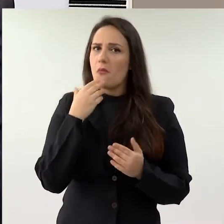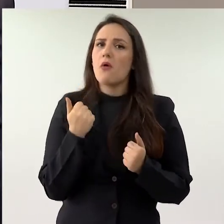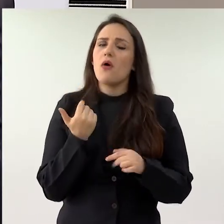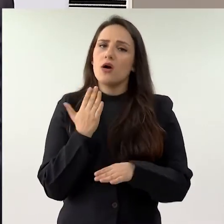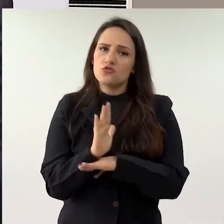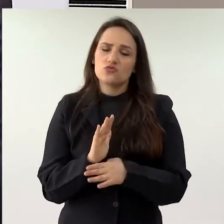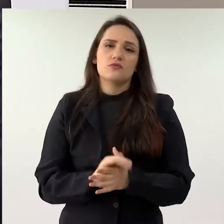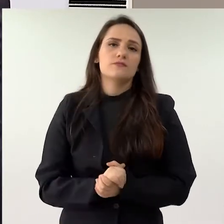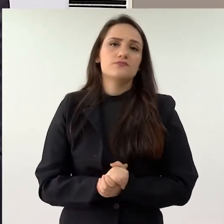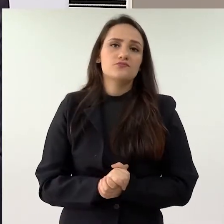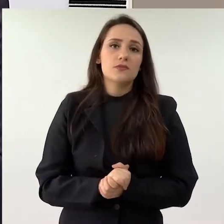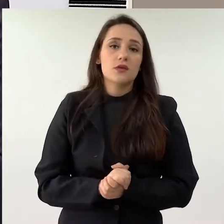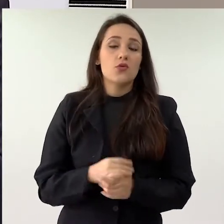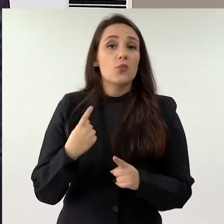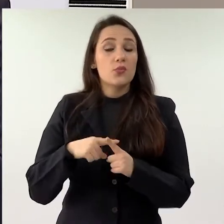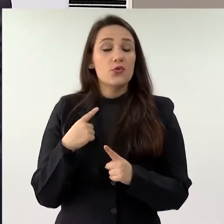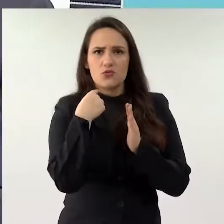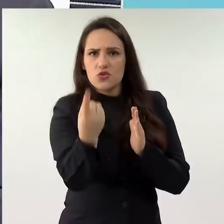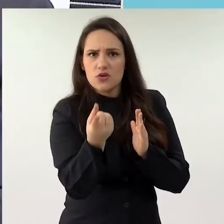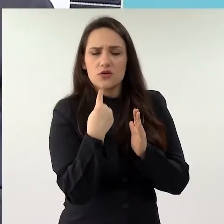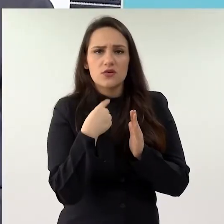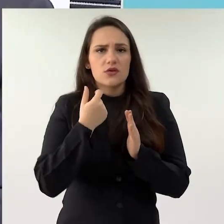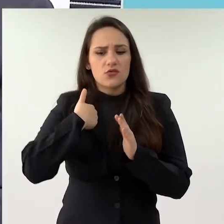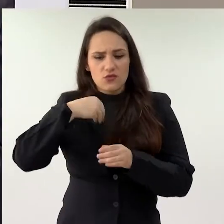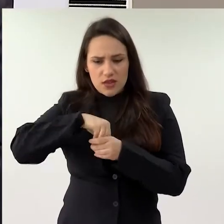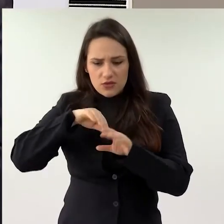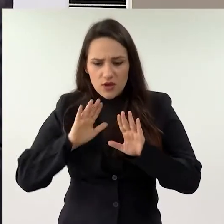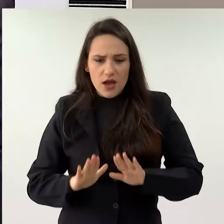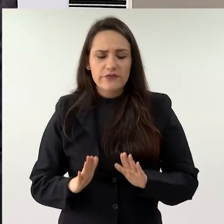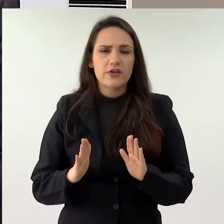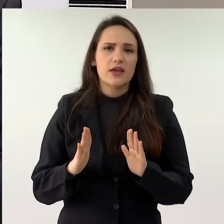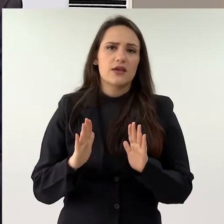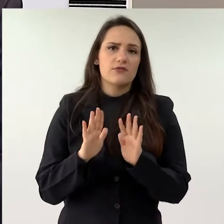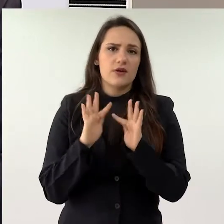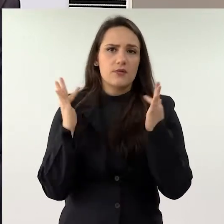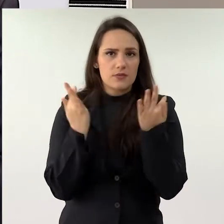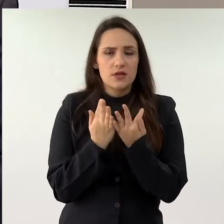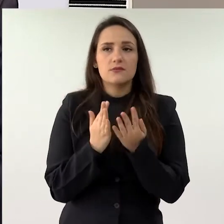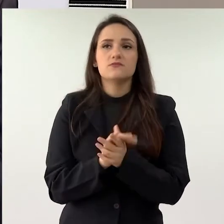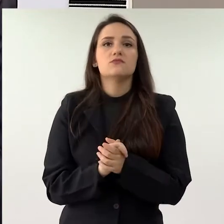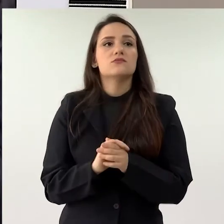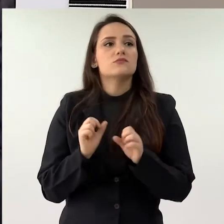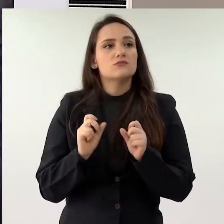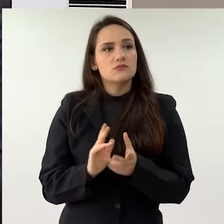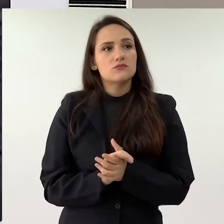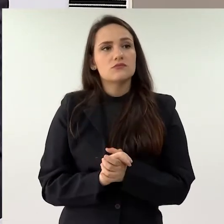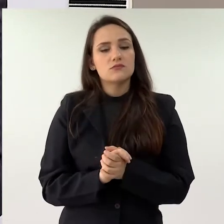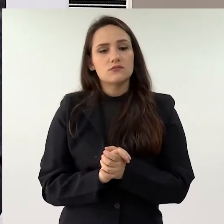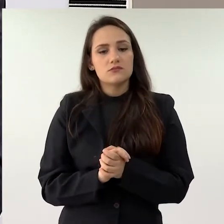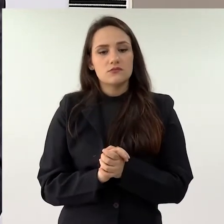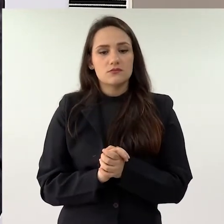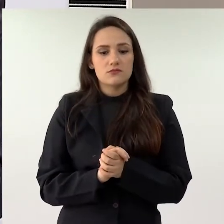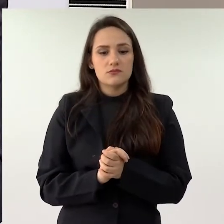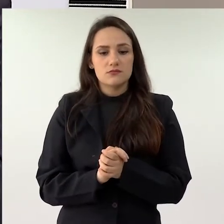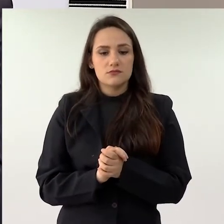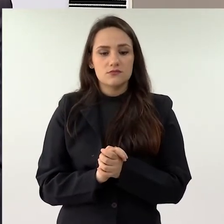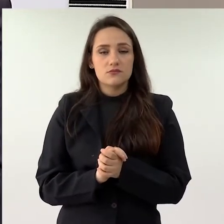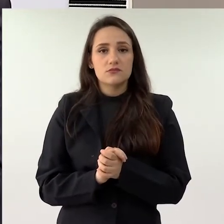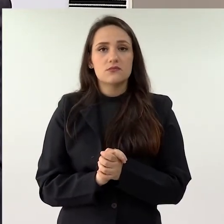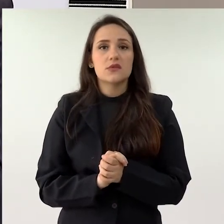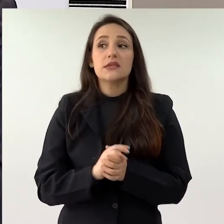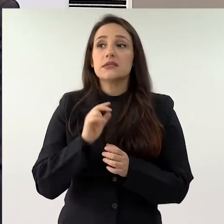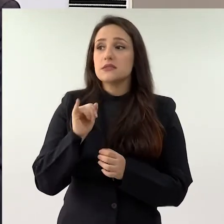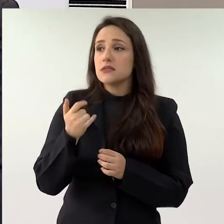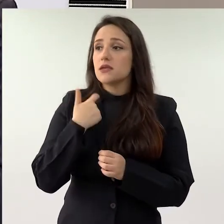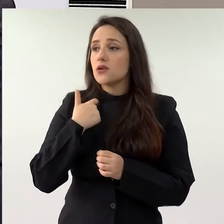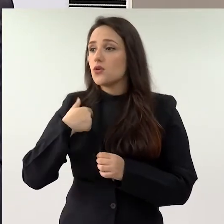muito simples. Quando eu percebi que eu fui infectado, e eu sei como foi, eu vou abastecer o meu carro, eu distraio no telefone, o menino fala comigo,